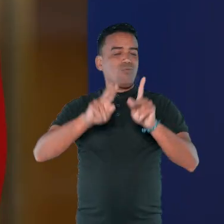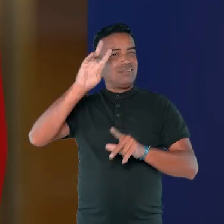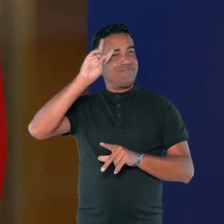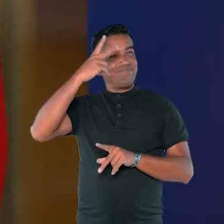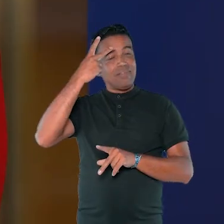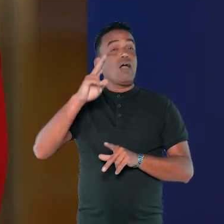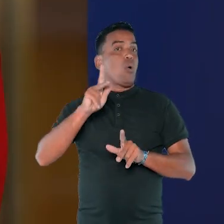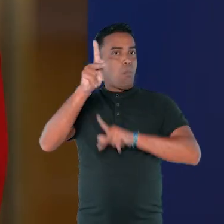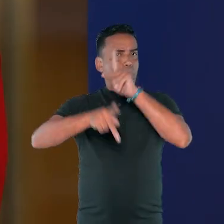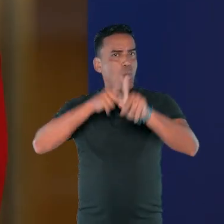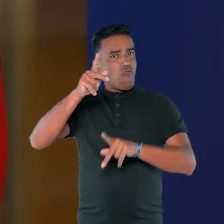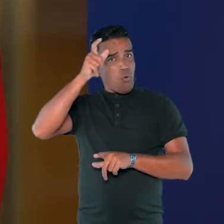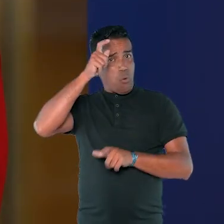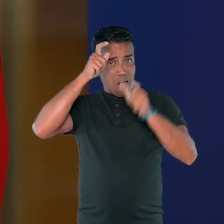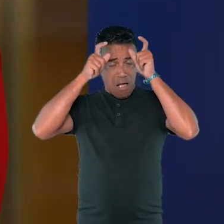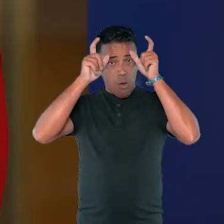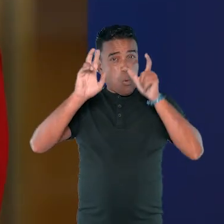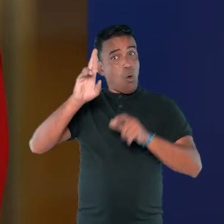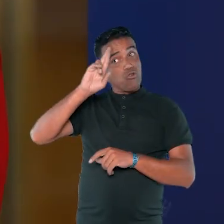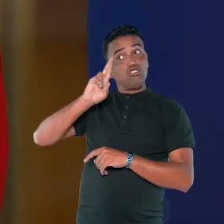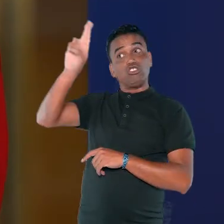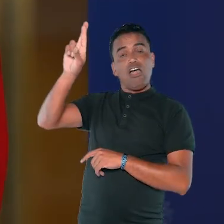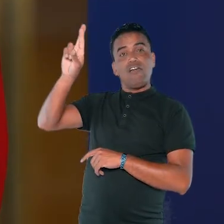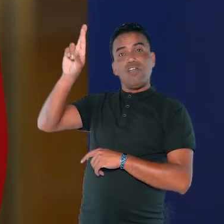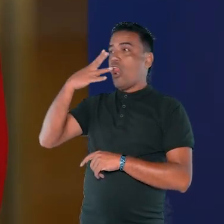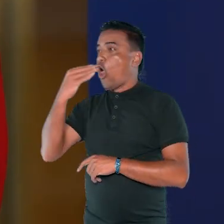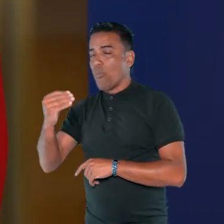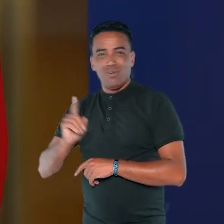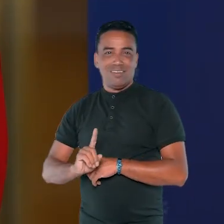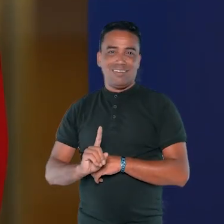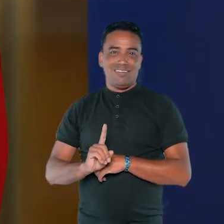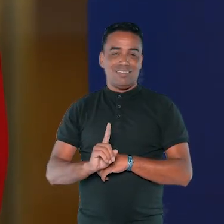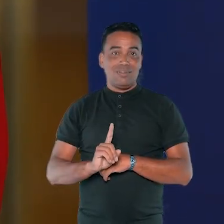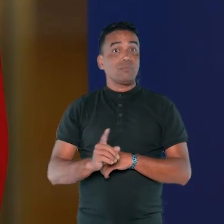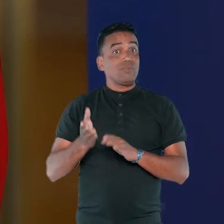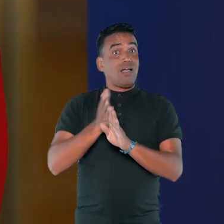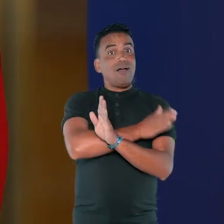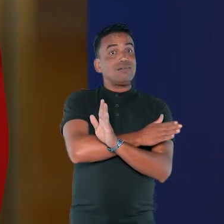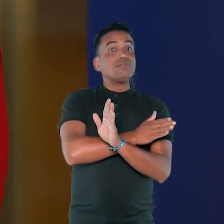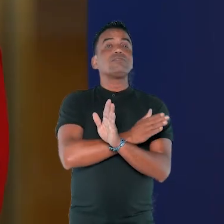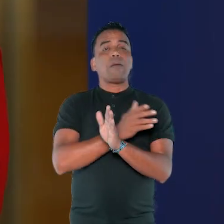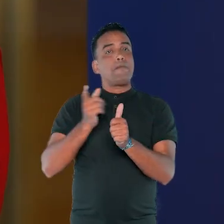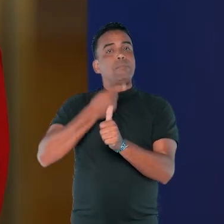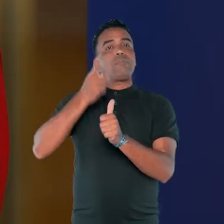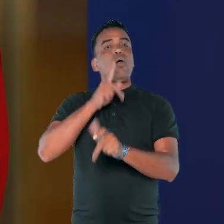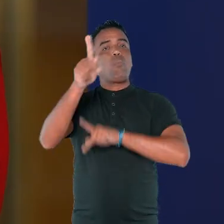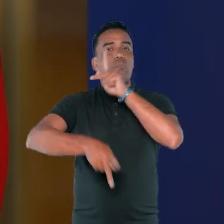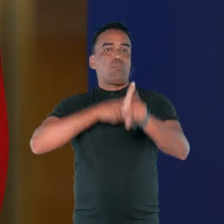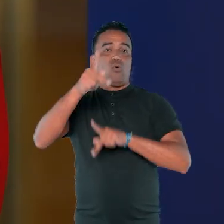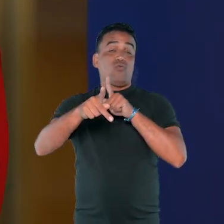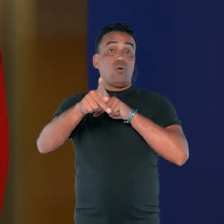entanto, não é o cão e o patrão, o lobo. Antes são povo. E o povo,